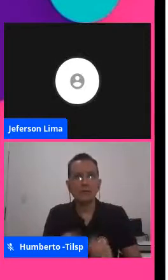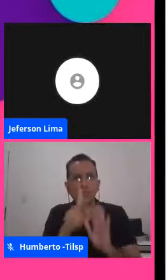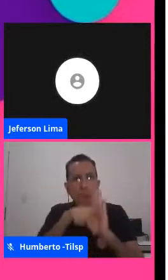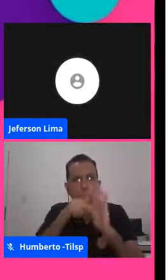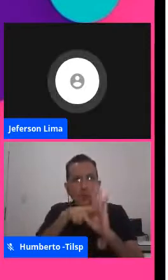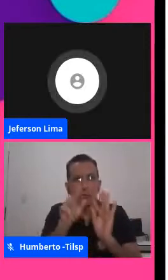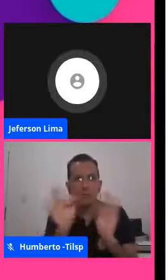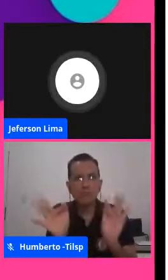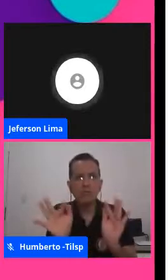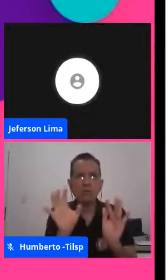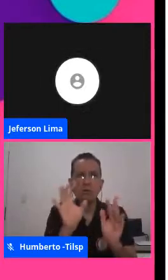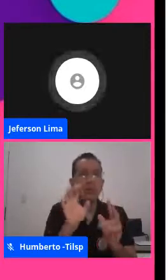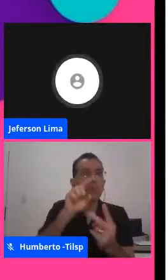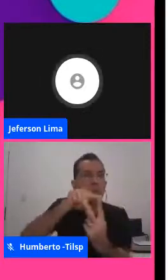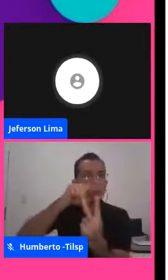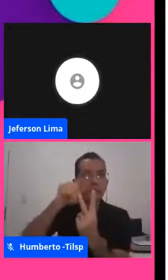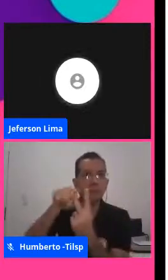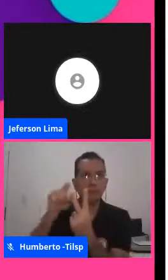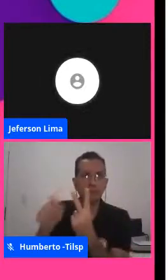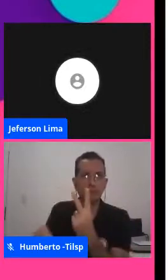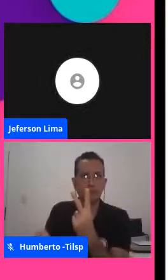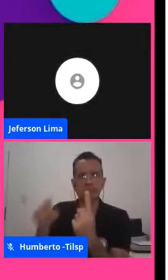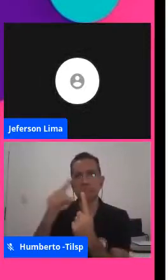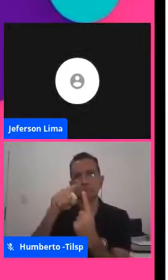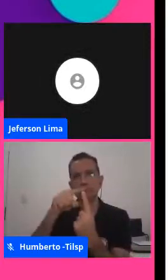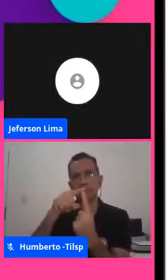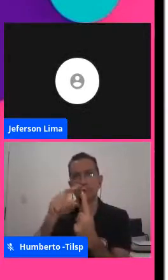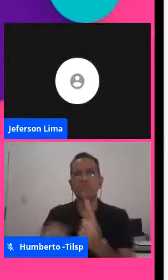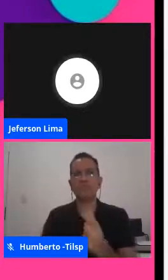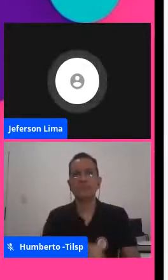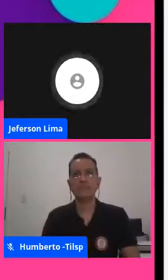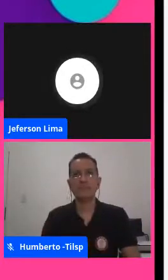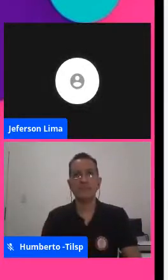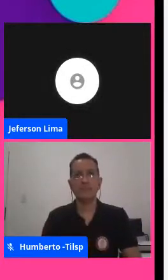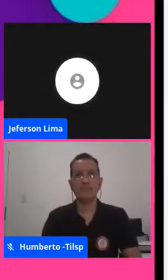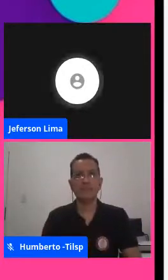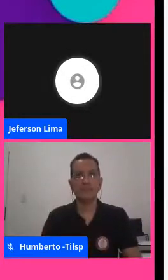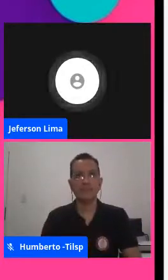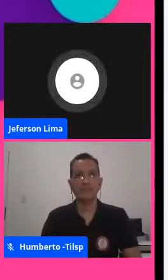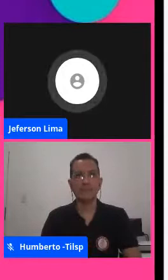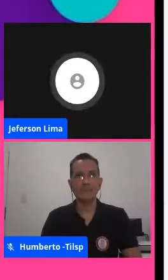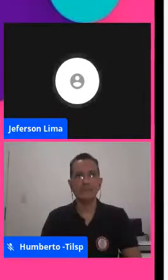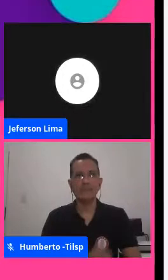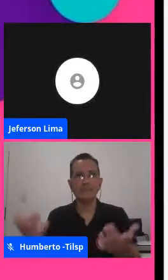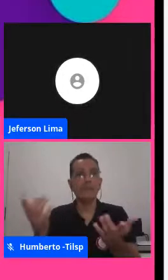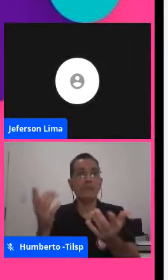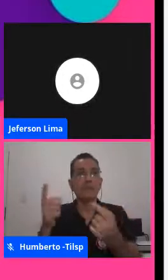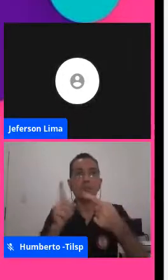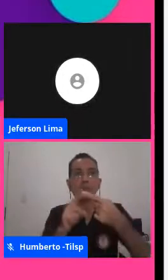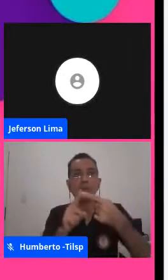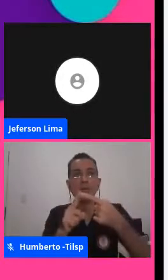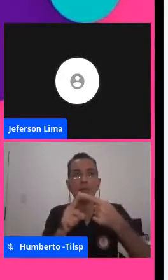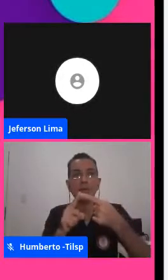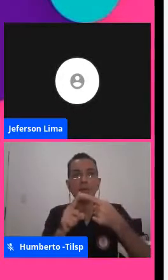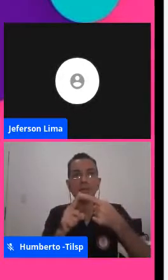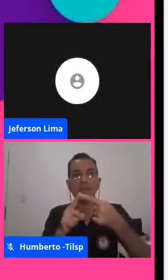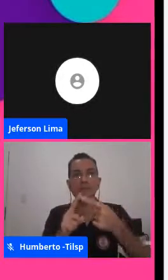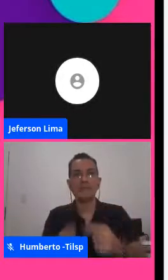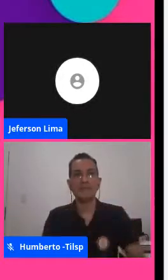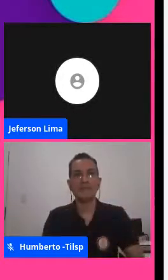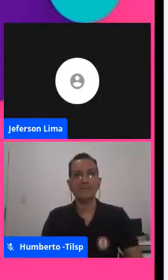aí para criar um projetinho com Firebase. Certinho? Então, o primeiro deles, um pouquinho mais de zoom.